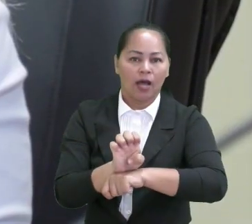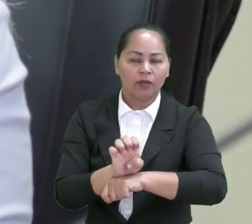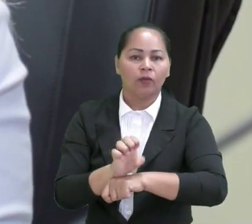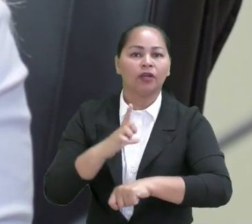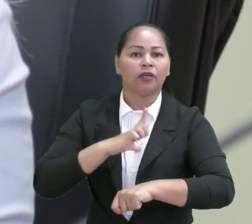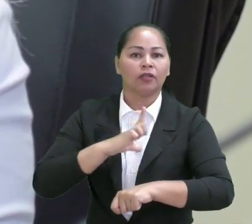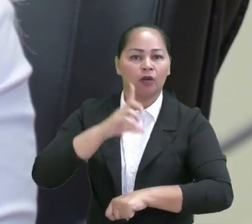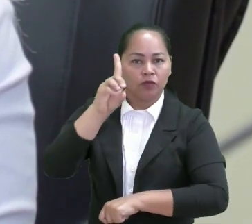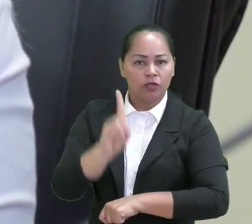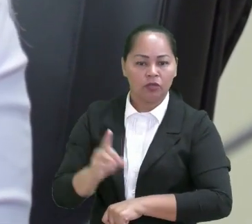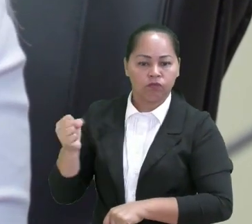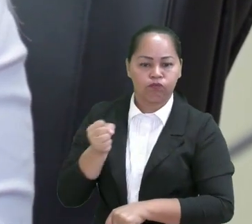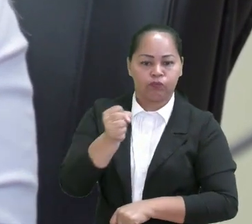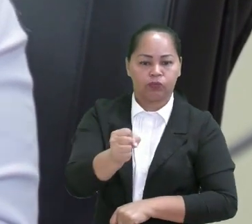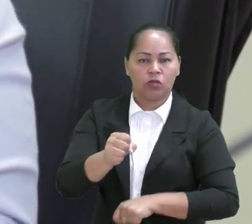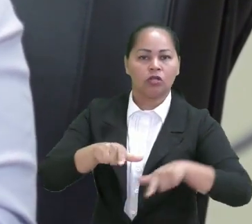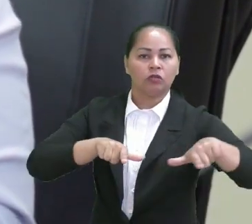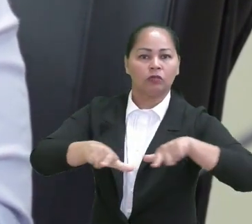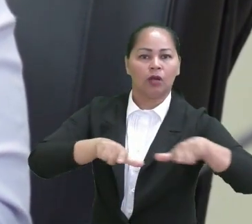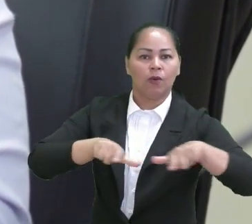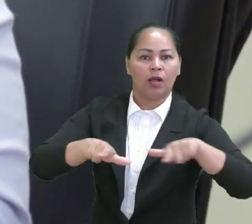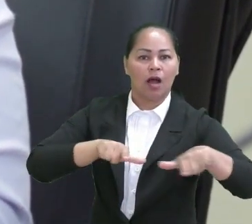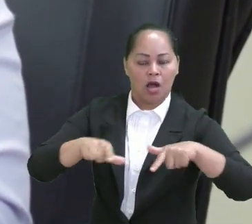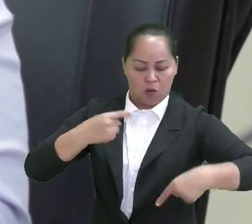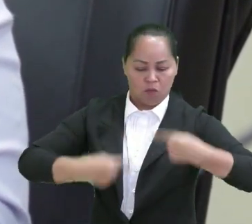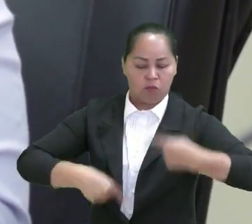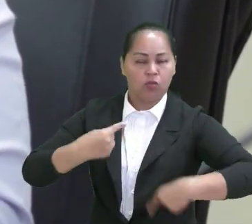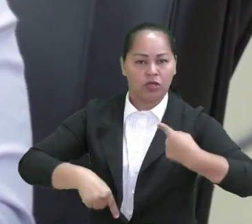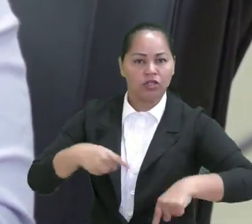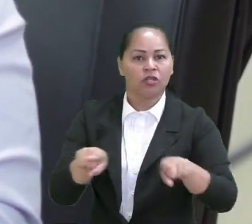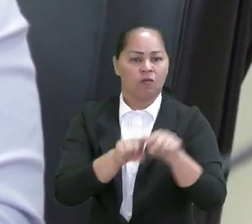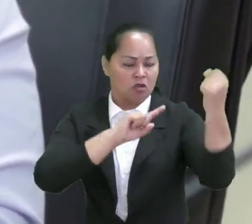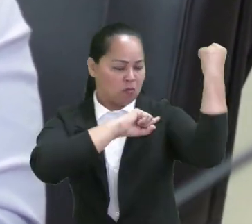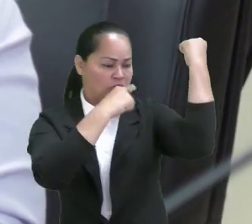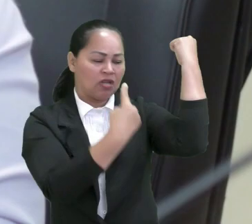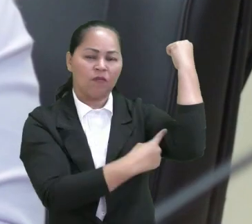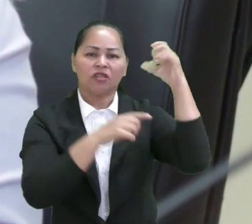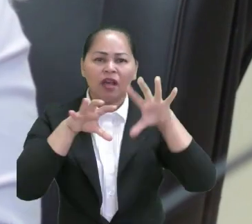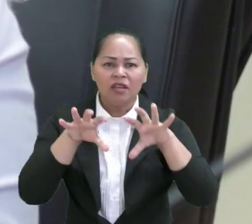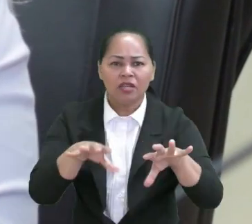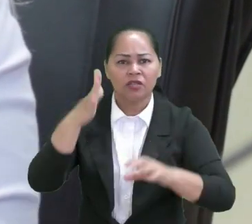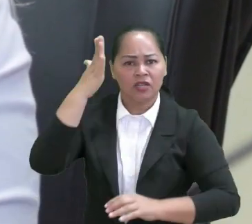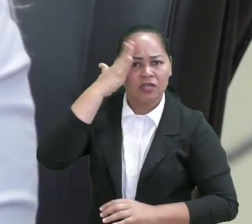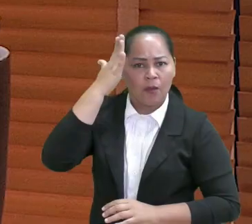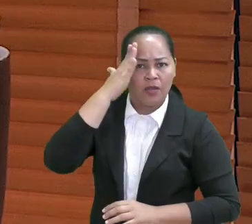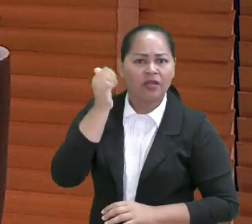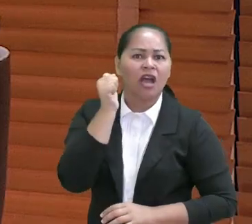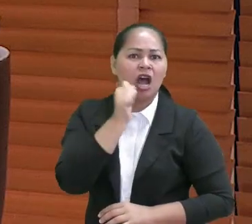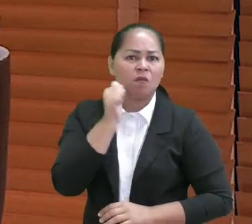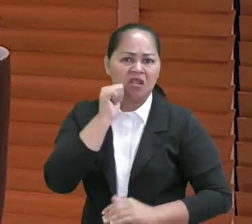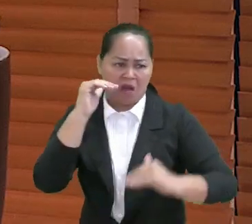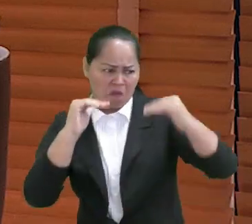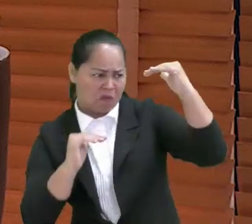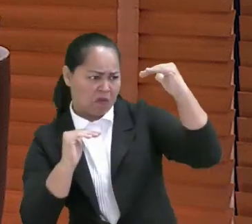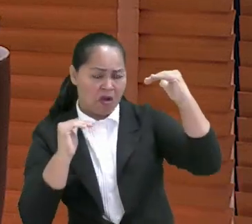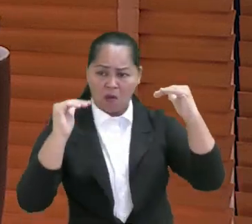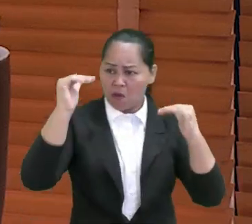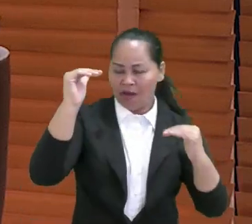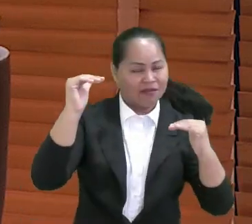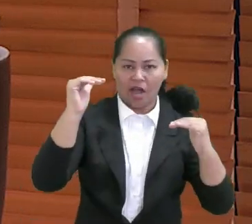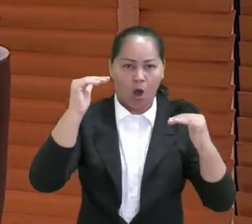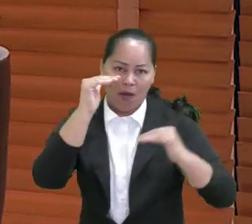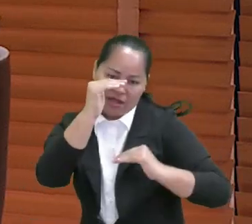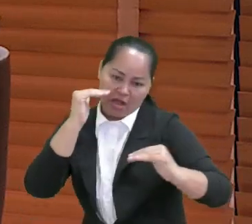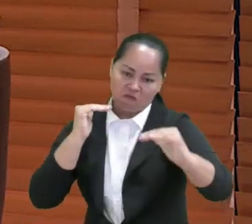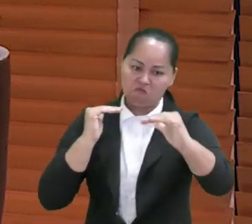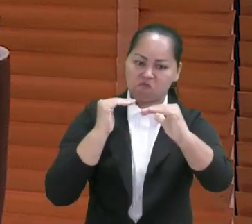no local de tomada de decisão. Então, para mim, o empoderamento é isso, é saber que a mulher, ela não é menor e nem é